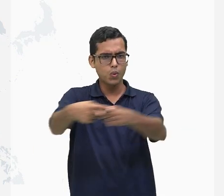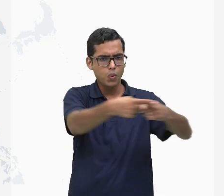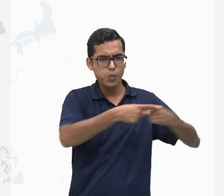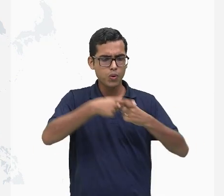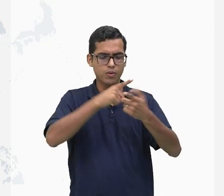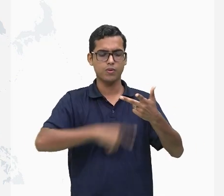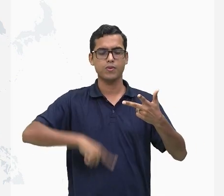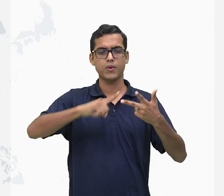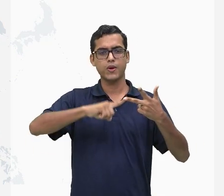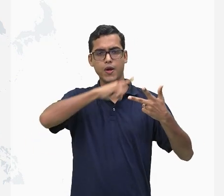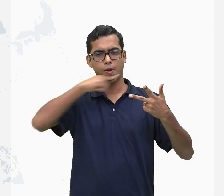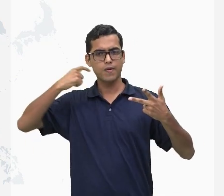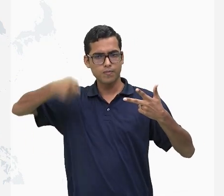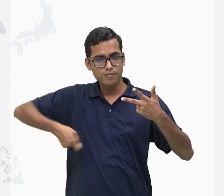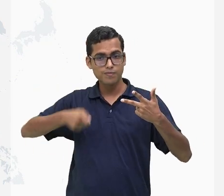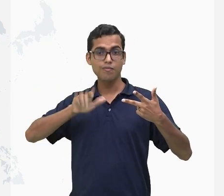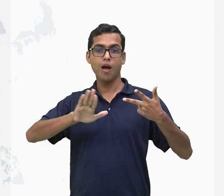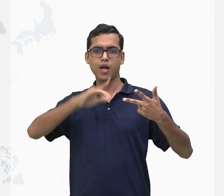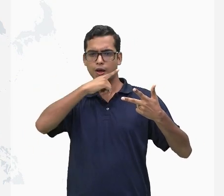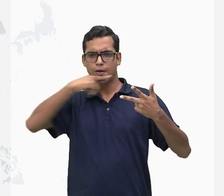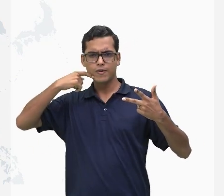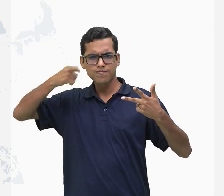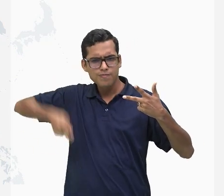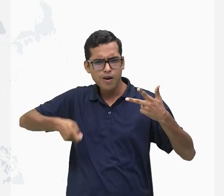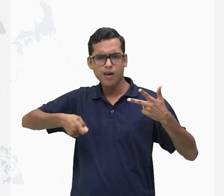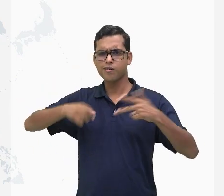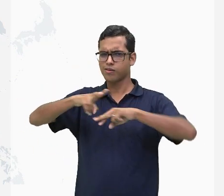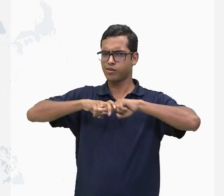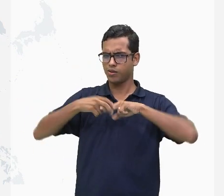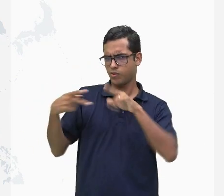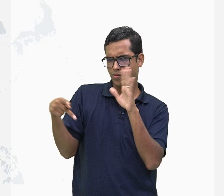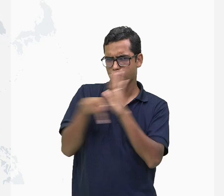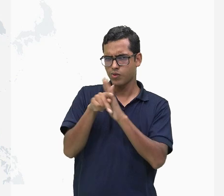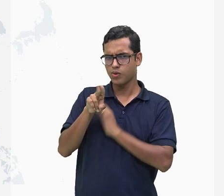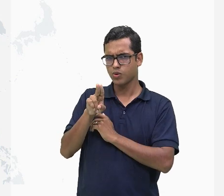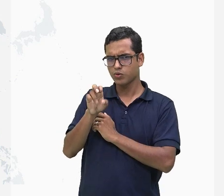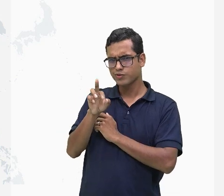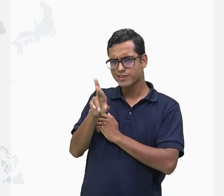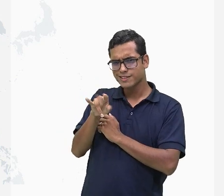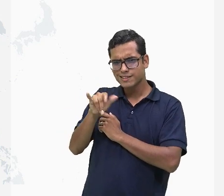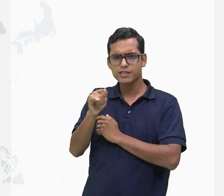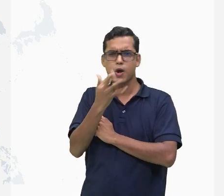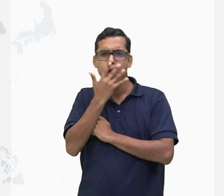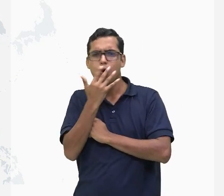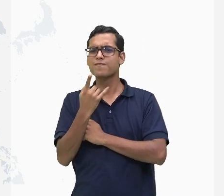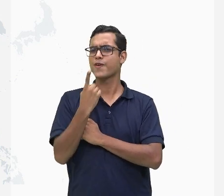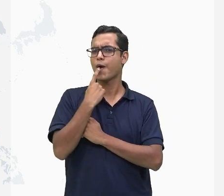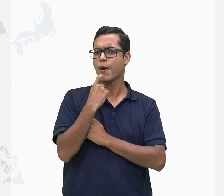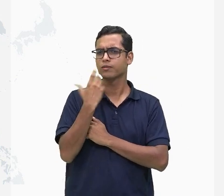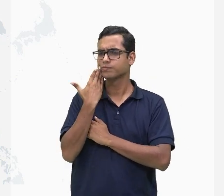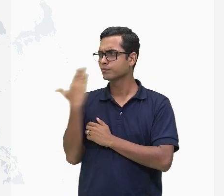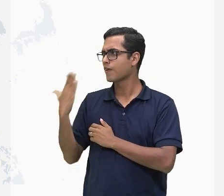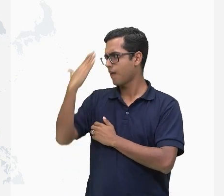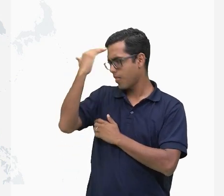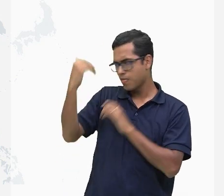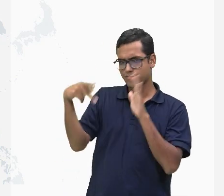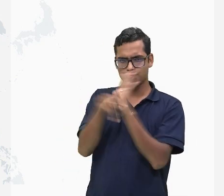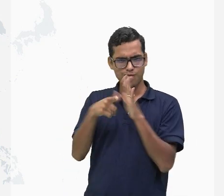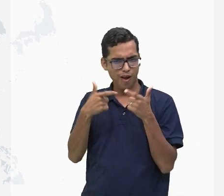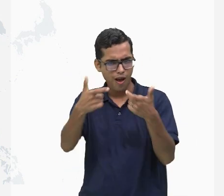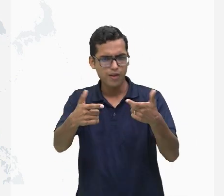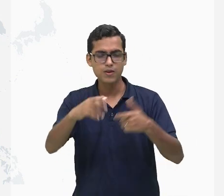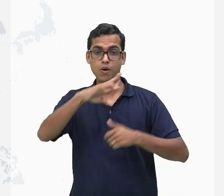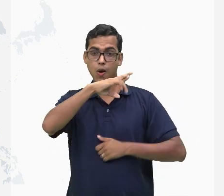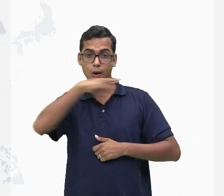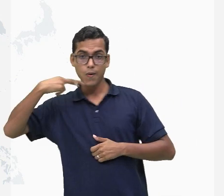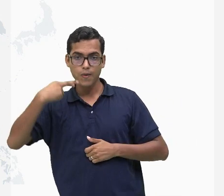a Ucrânia. Porém, por que a Ucrânia está em vermelho? Porque a gente sabe que a